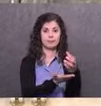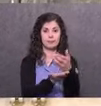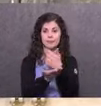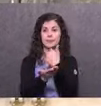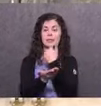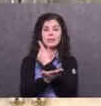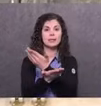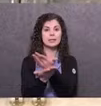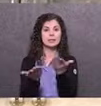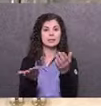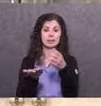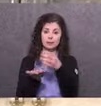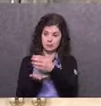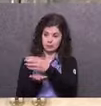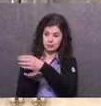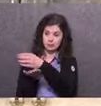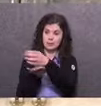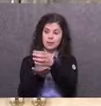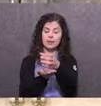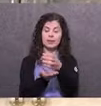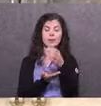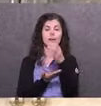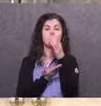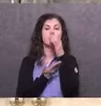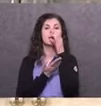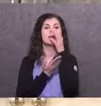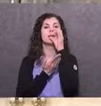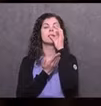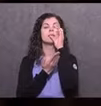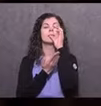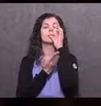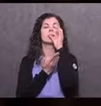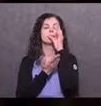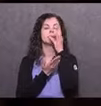tomai todos e bebei.